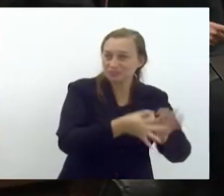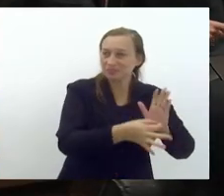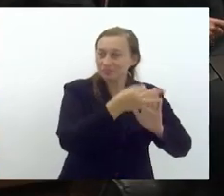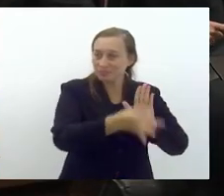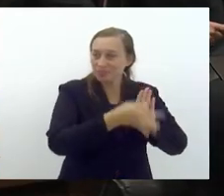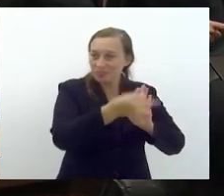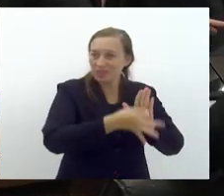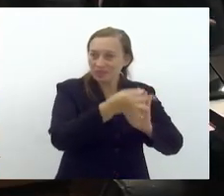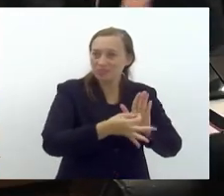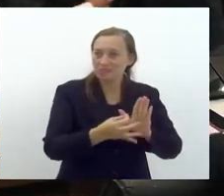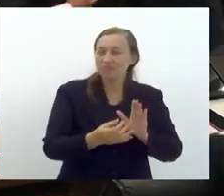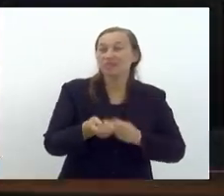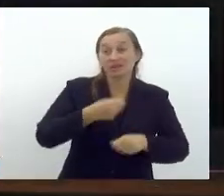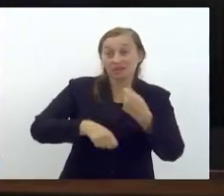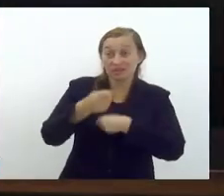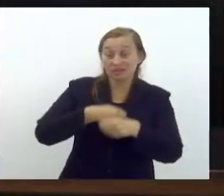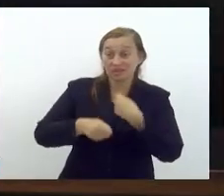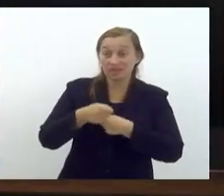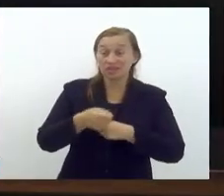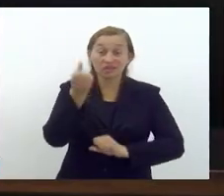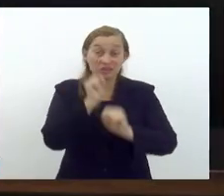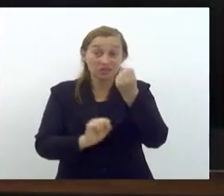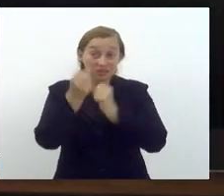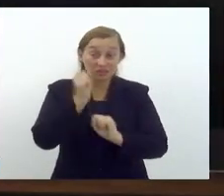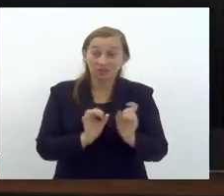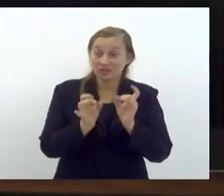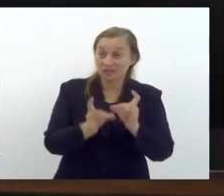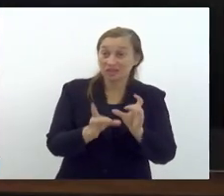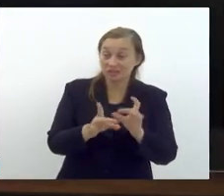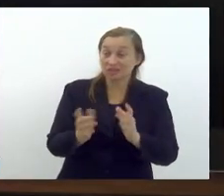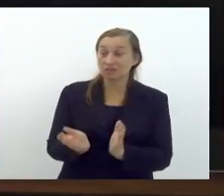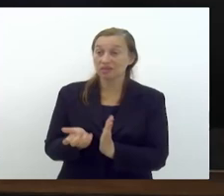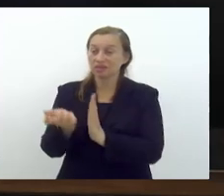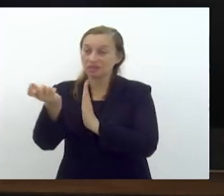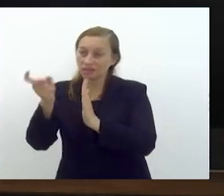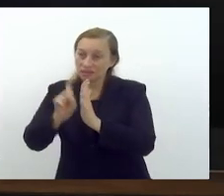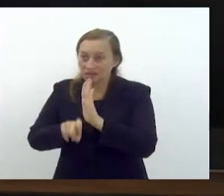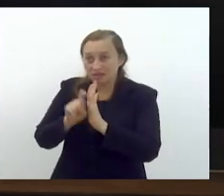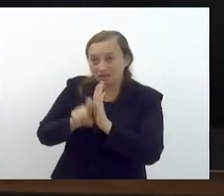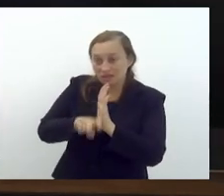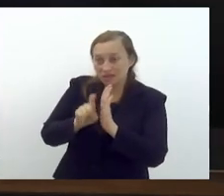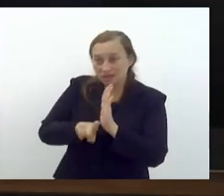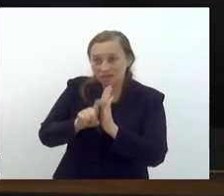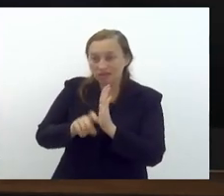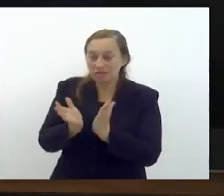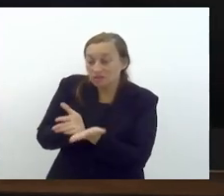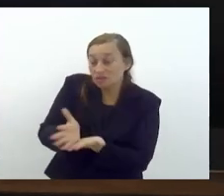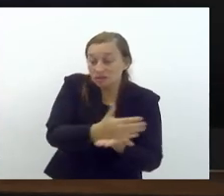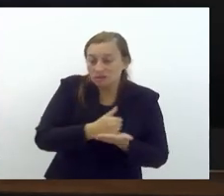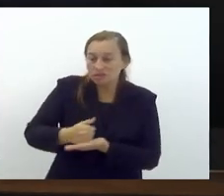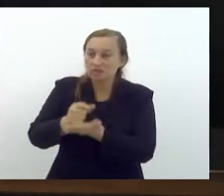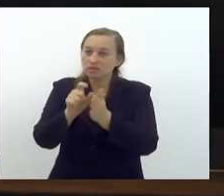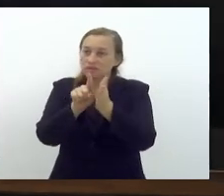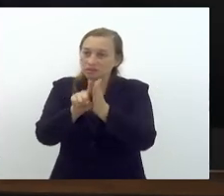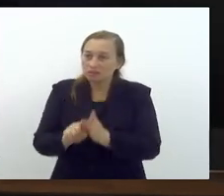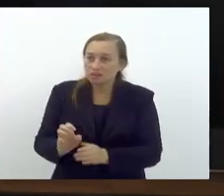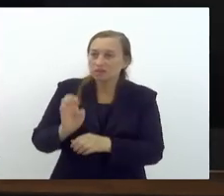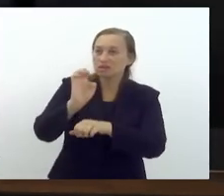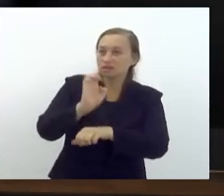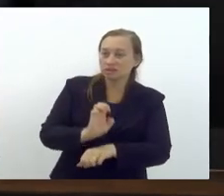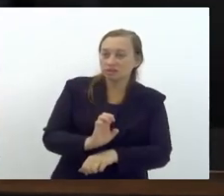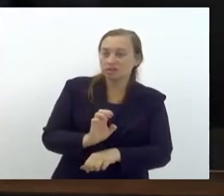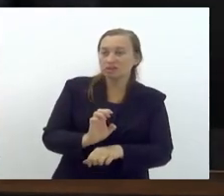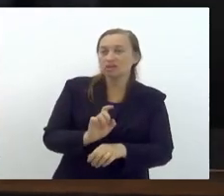de Economia Indústria e Comércio de tributação controle de arrecadação Estadual de fiscalização de tributos